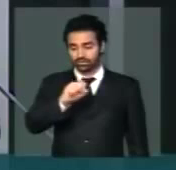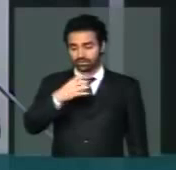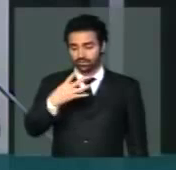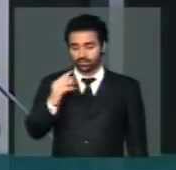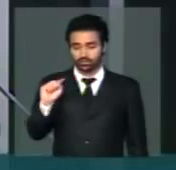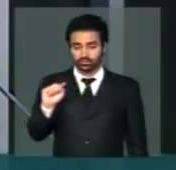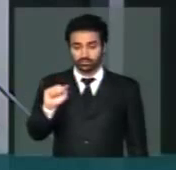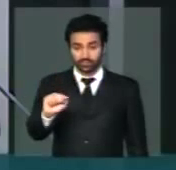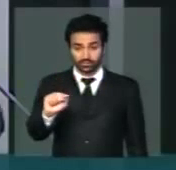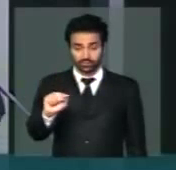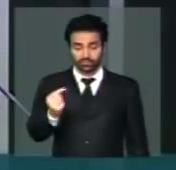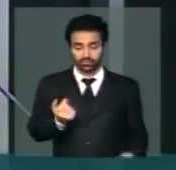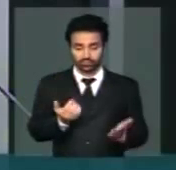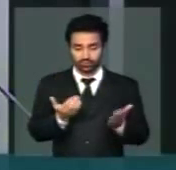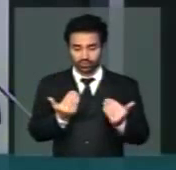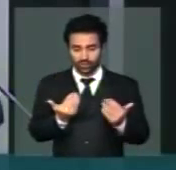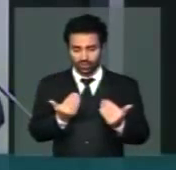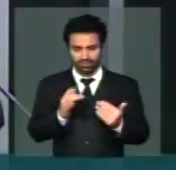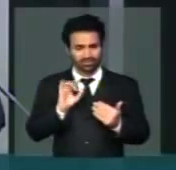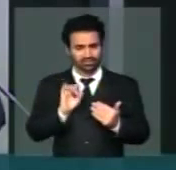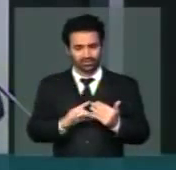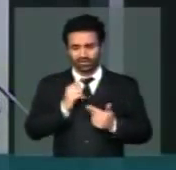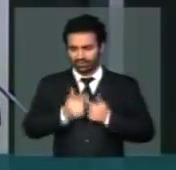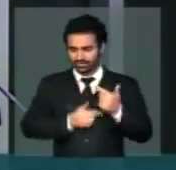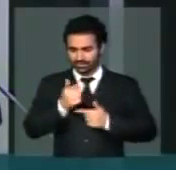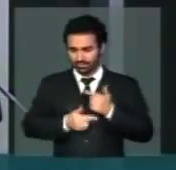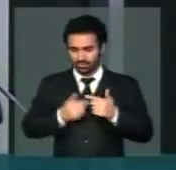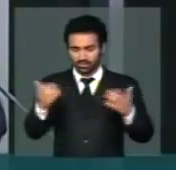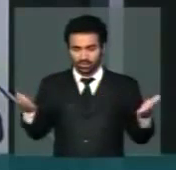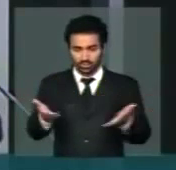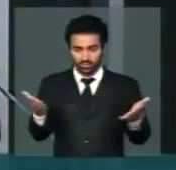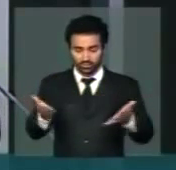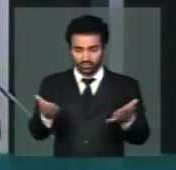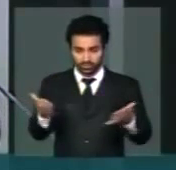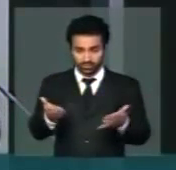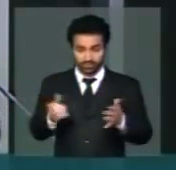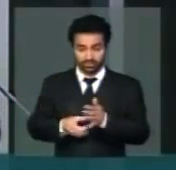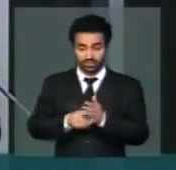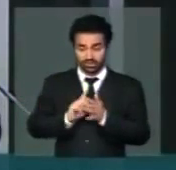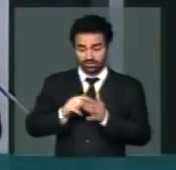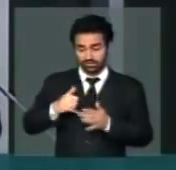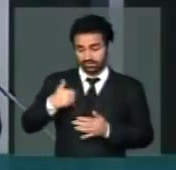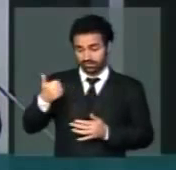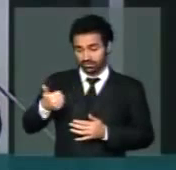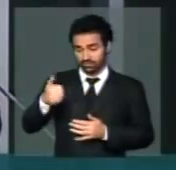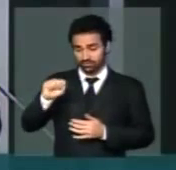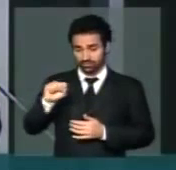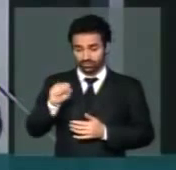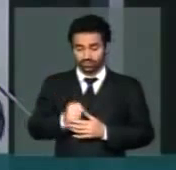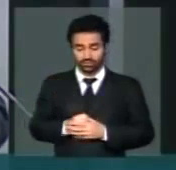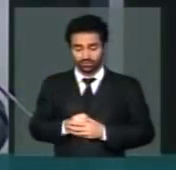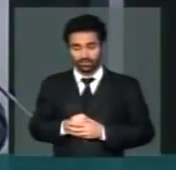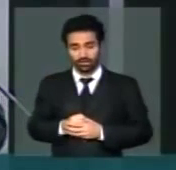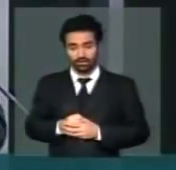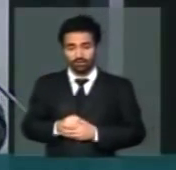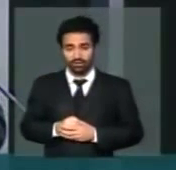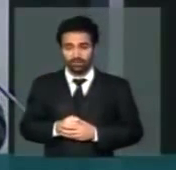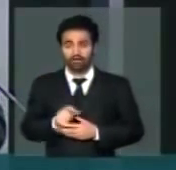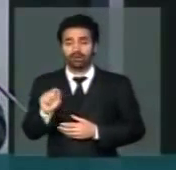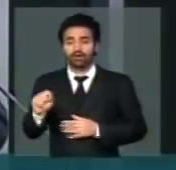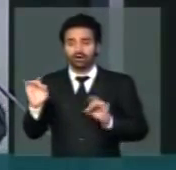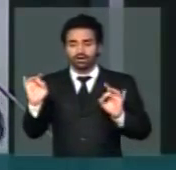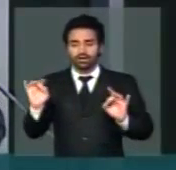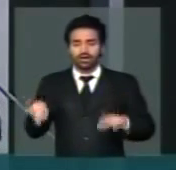584 mil jovens que só trabalham hoje, até antes dos 18 anos, deixaram os